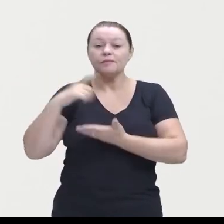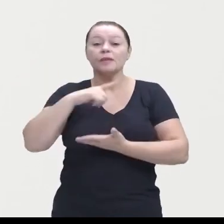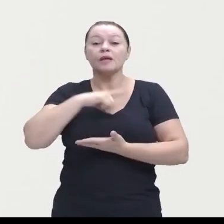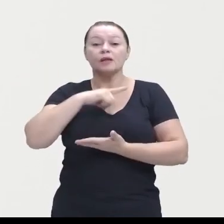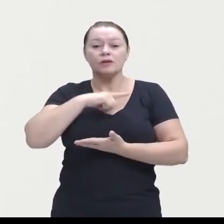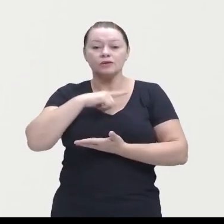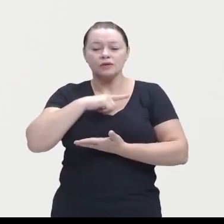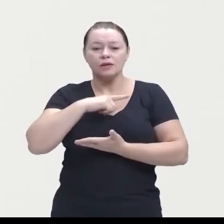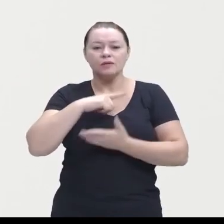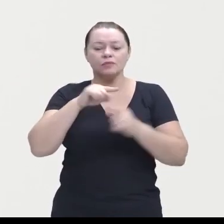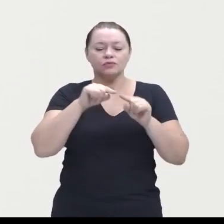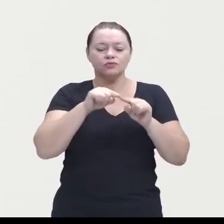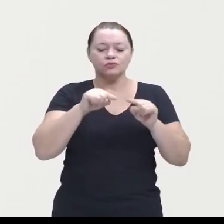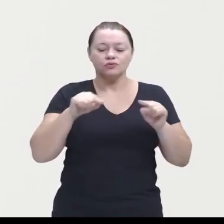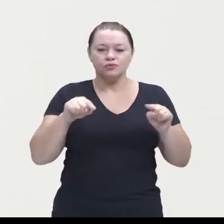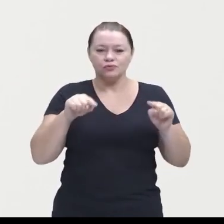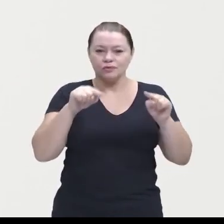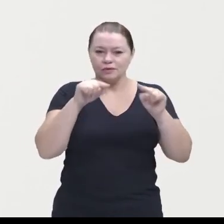triângulo,